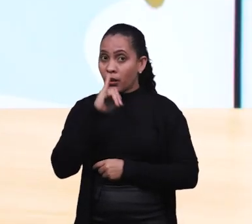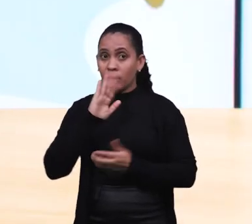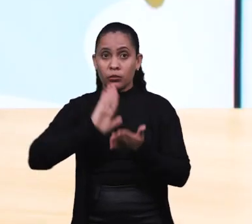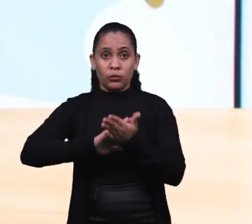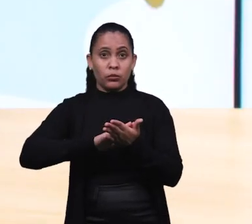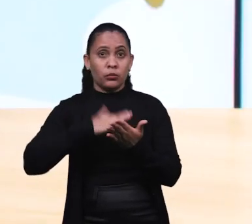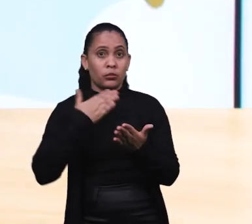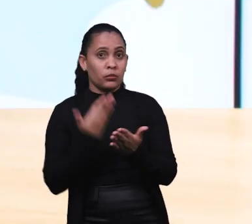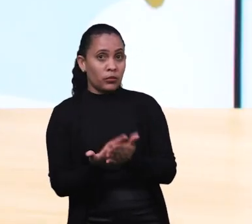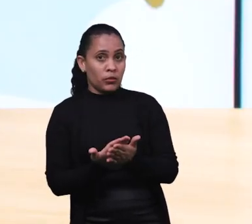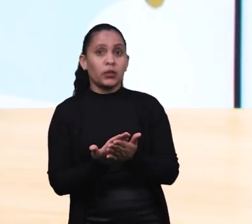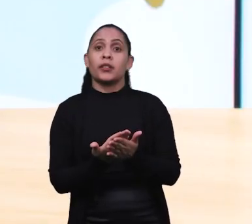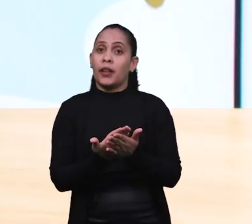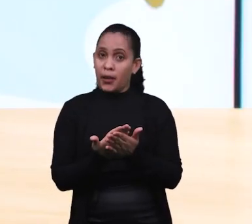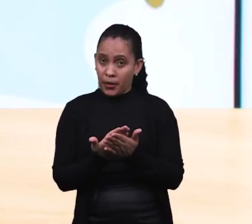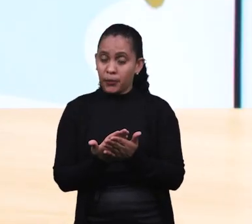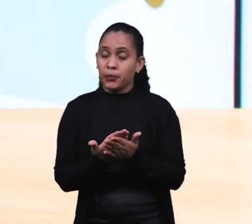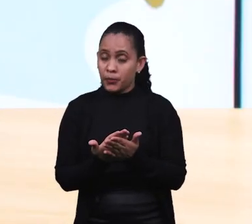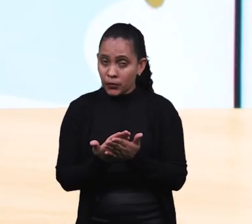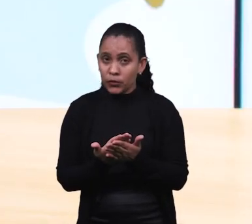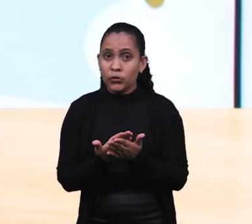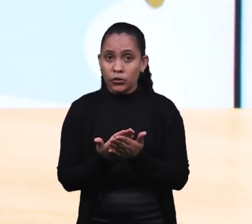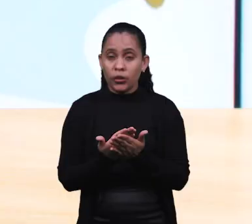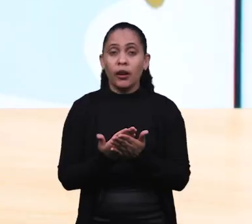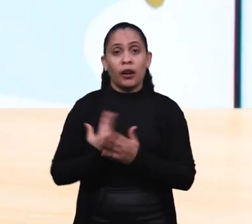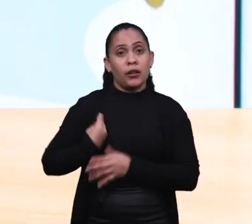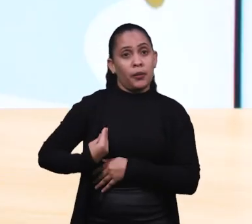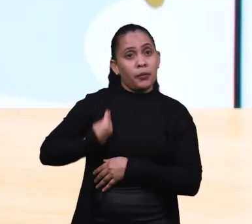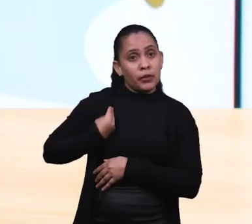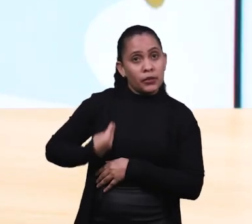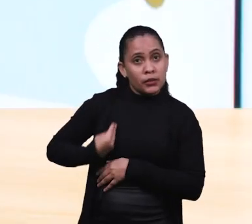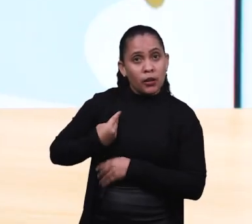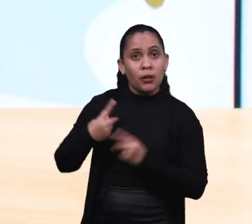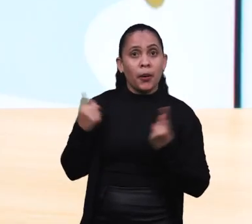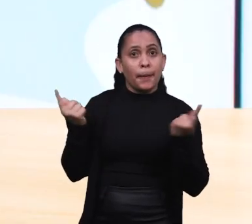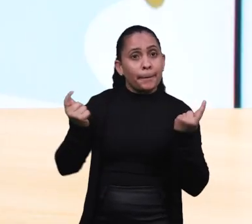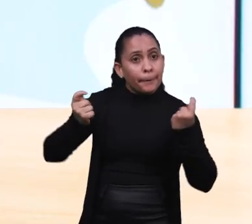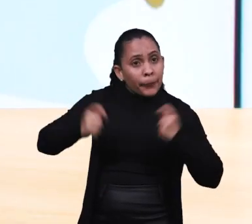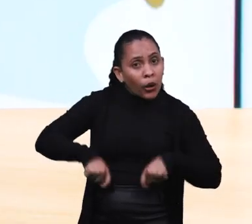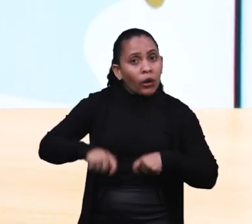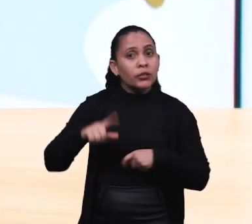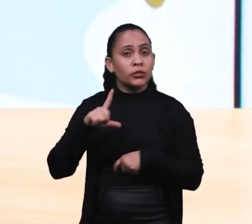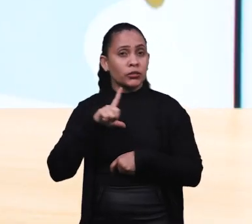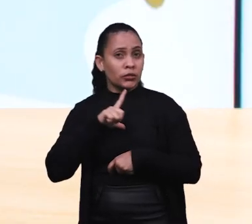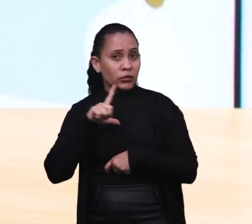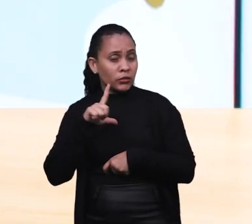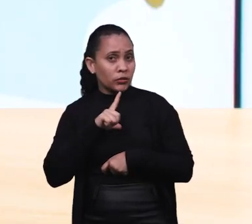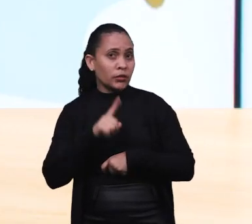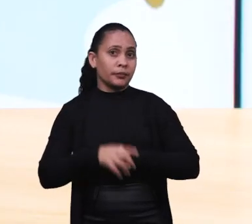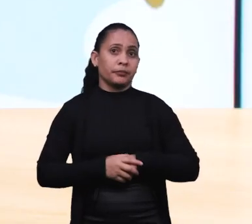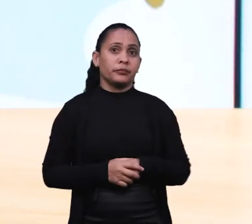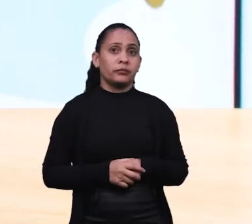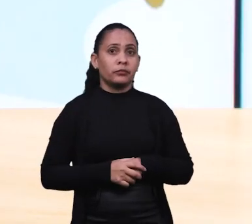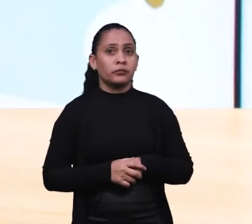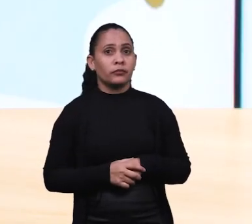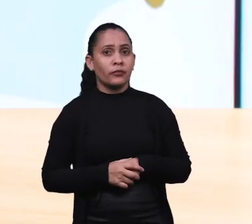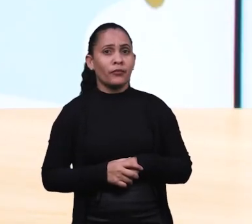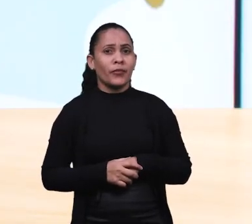o intérprete ele está atuando, ele está fazendo a interpretação. Muitas vezes ele pode ter algum acesso, mas